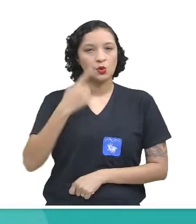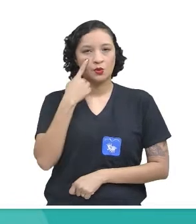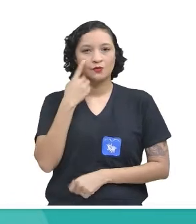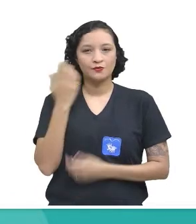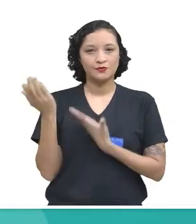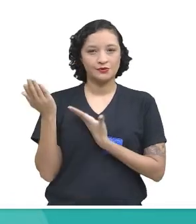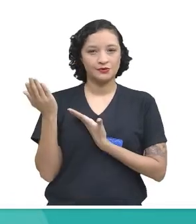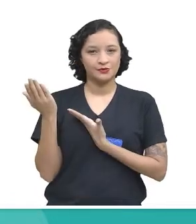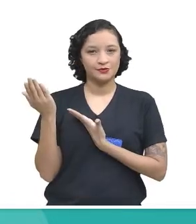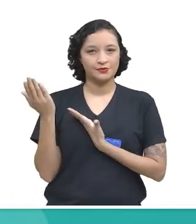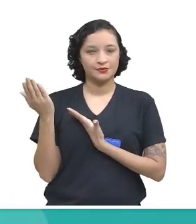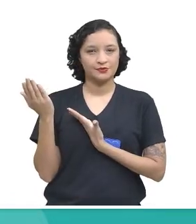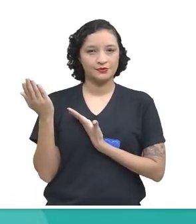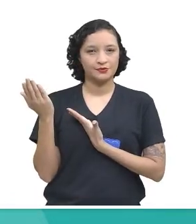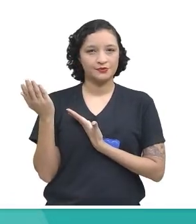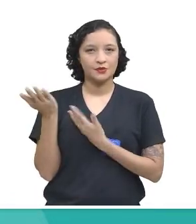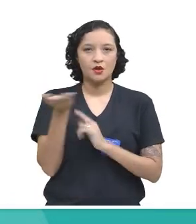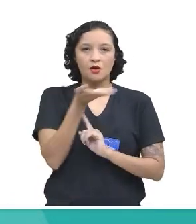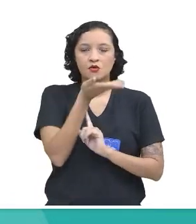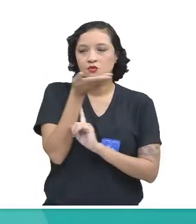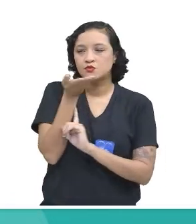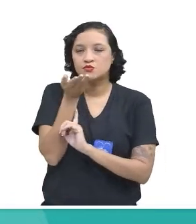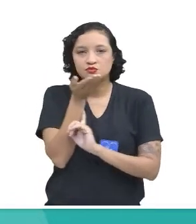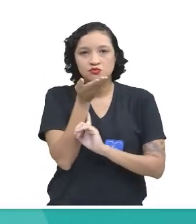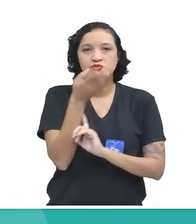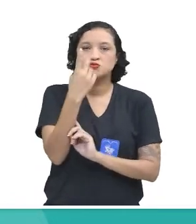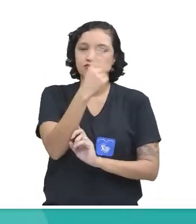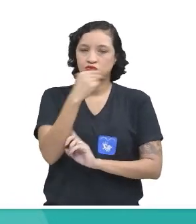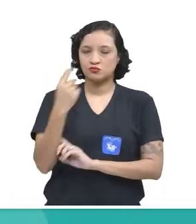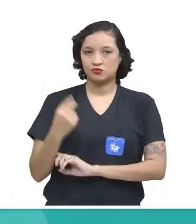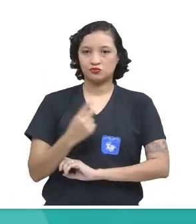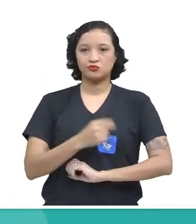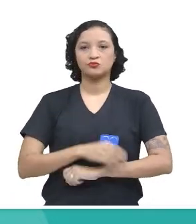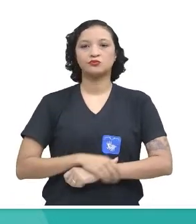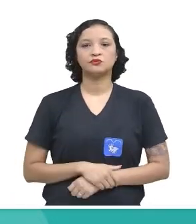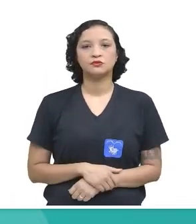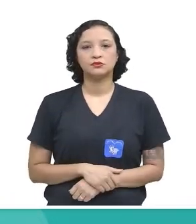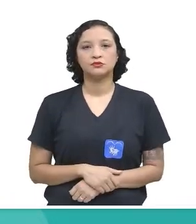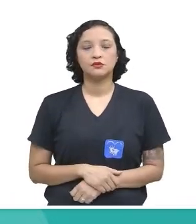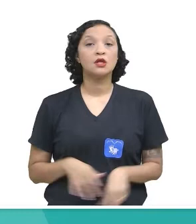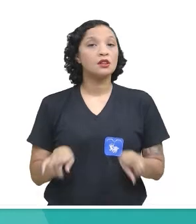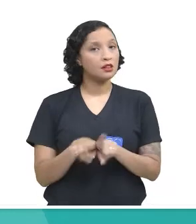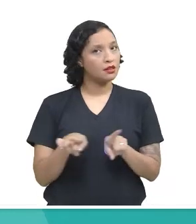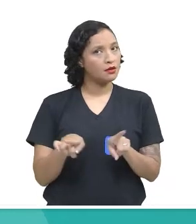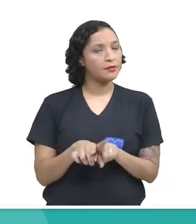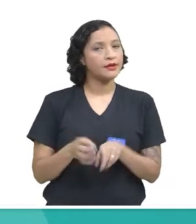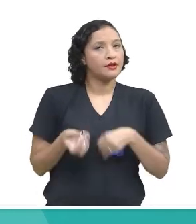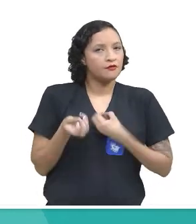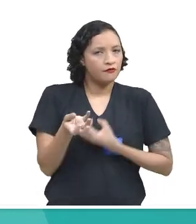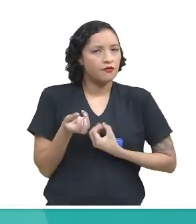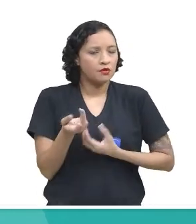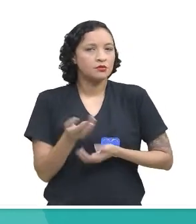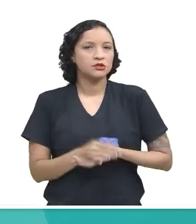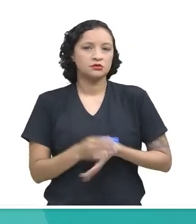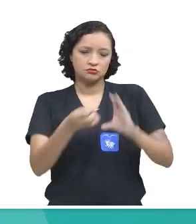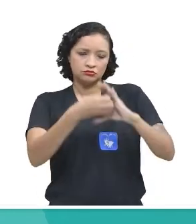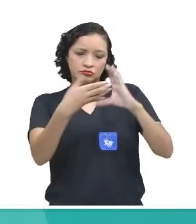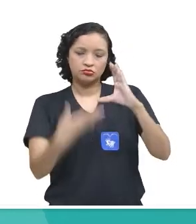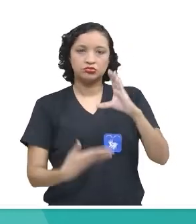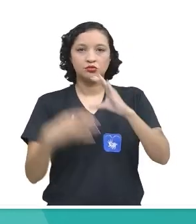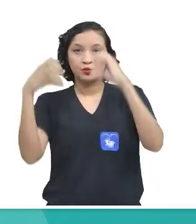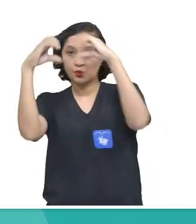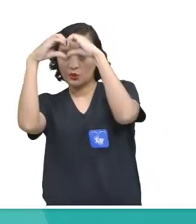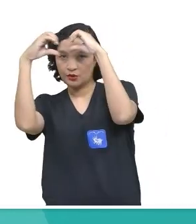aí os personagens. Mas eu tenho mais algumas informações a respeito do boi do Garantido e do